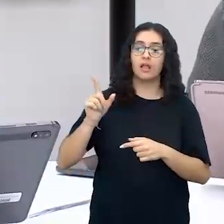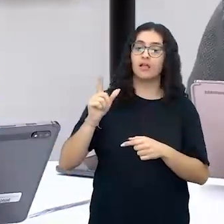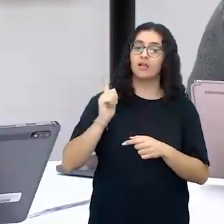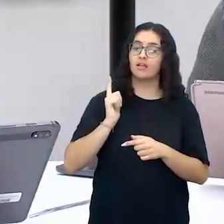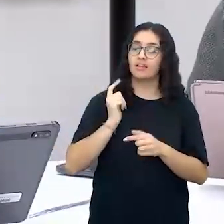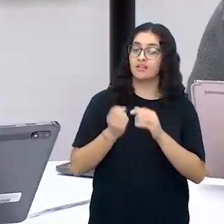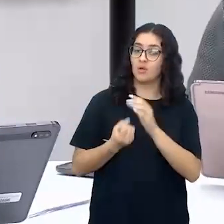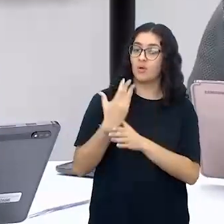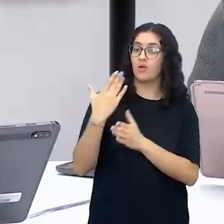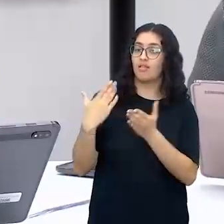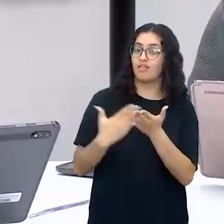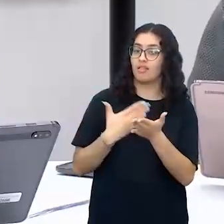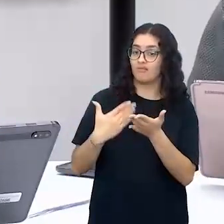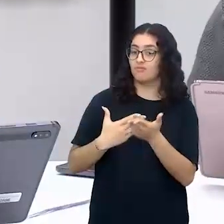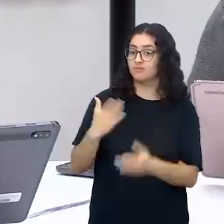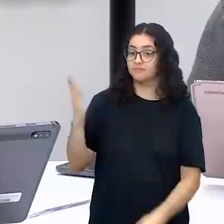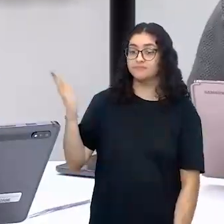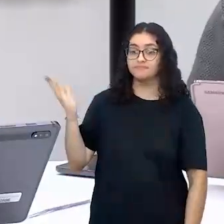livro